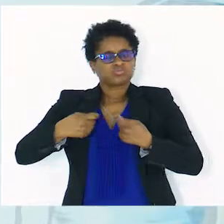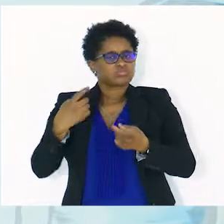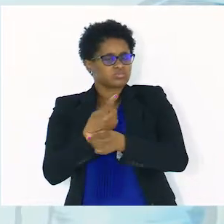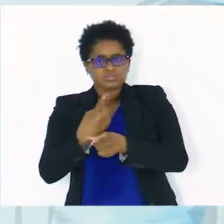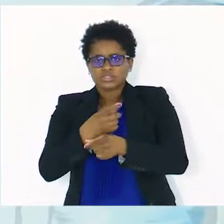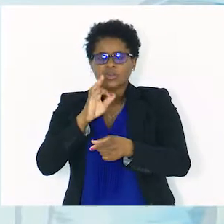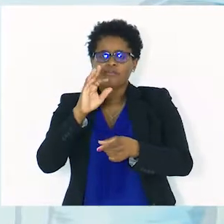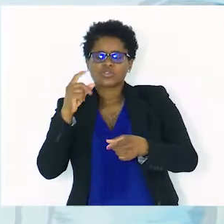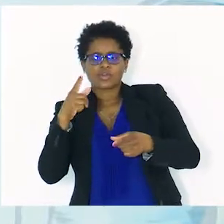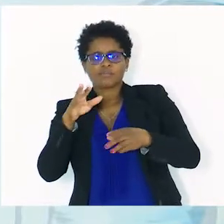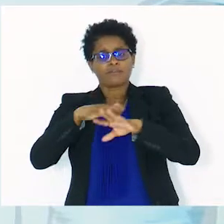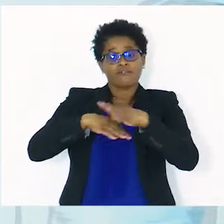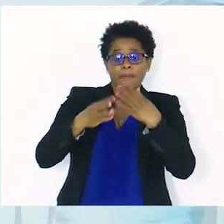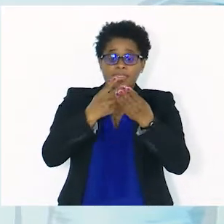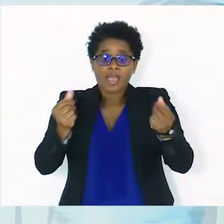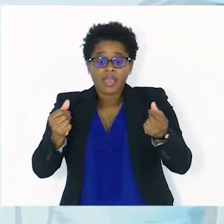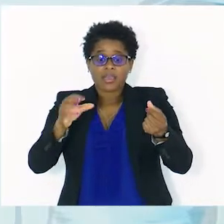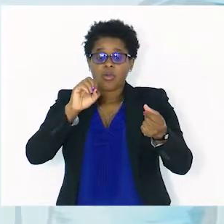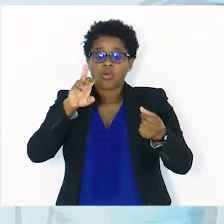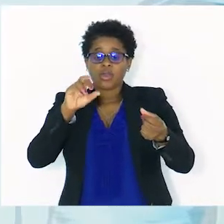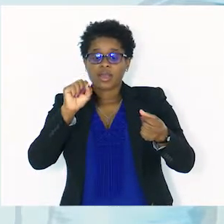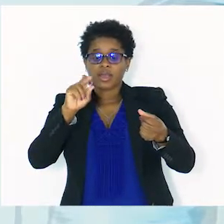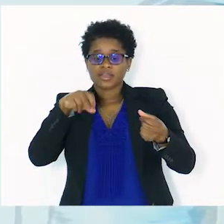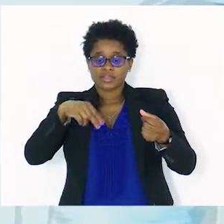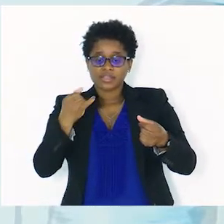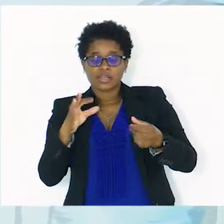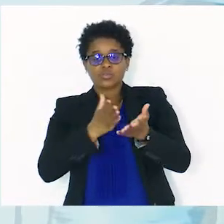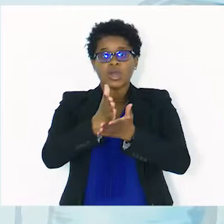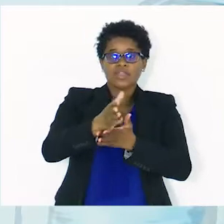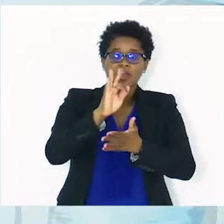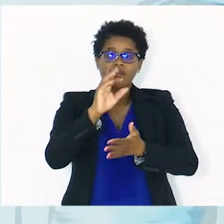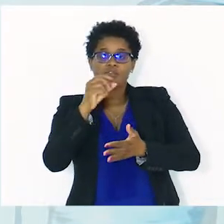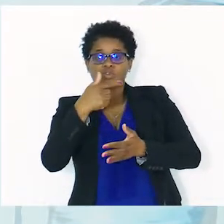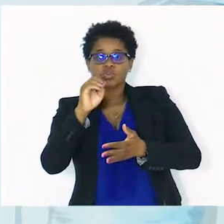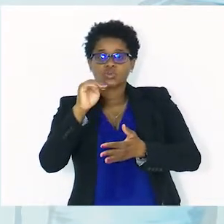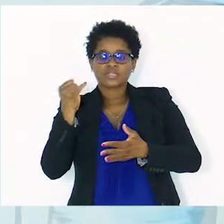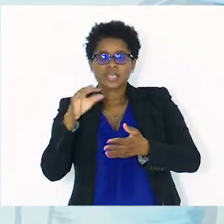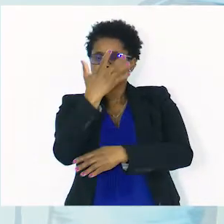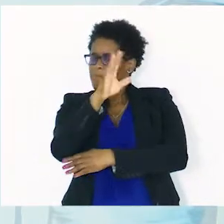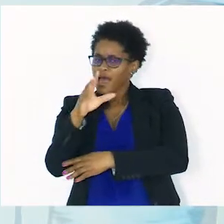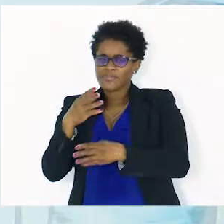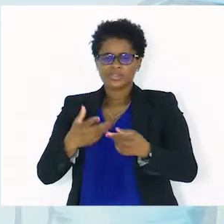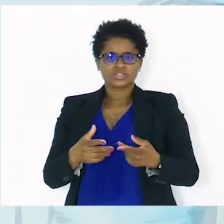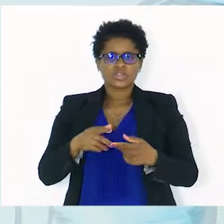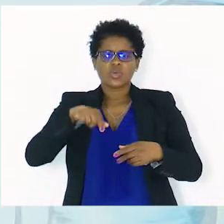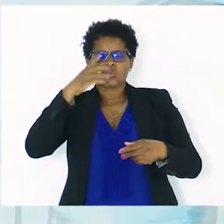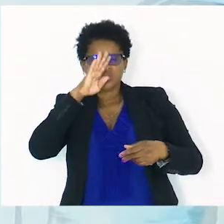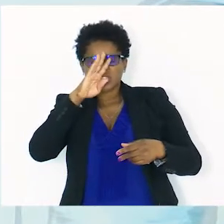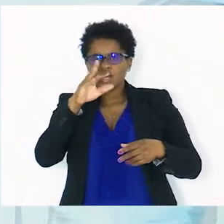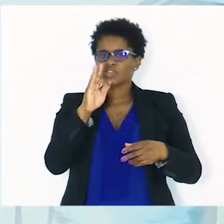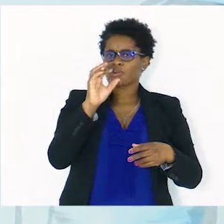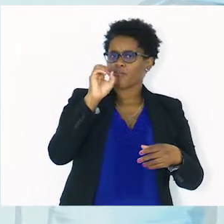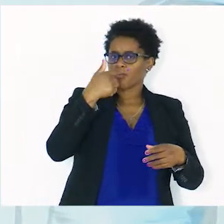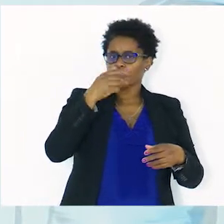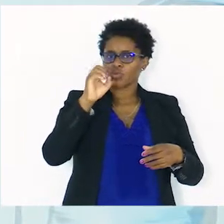produção de matéria orgânica. Então, durante a fotossíntese, as plantas, algas e entre outros seres fotossintéticos absorvem